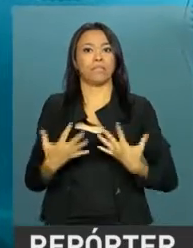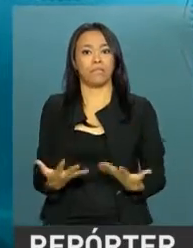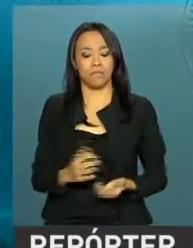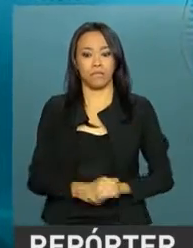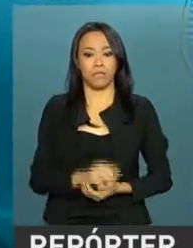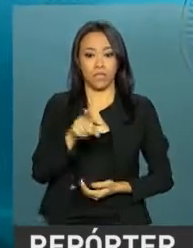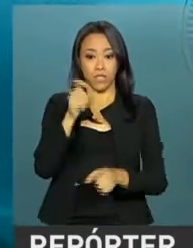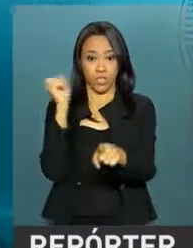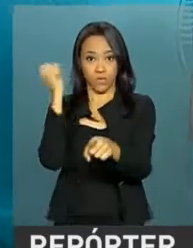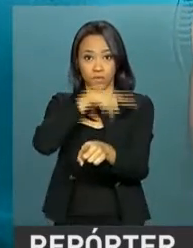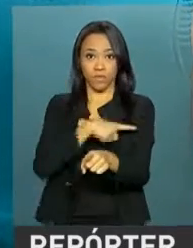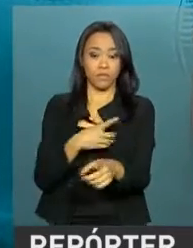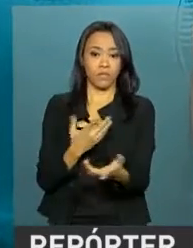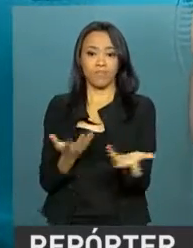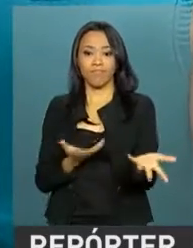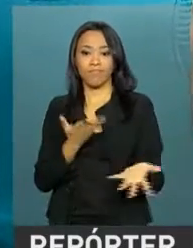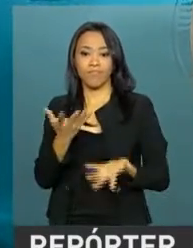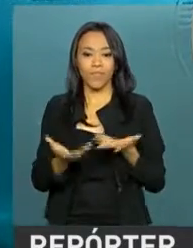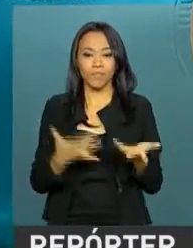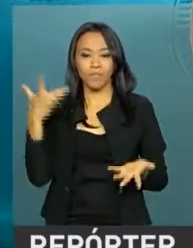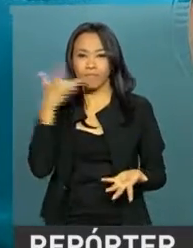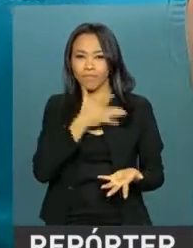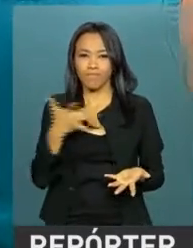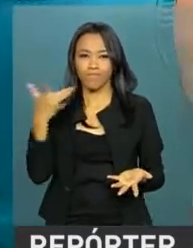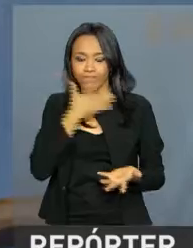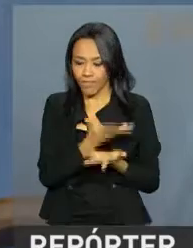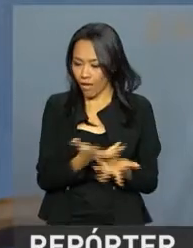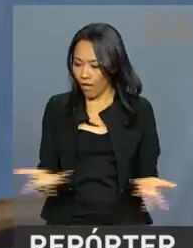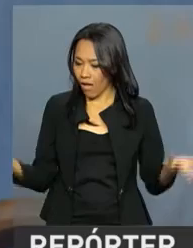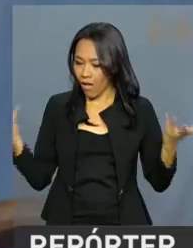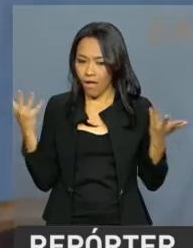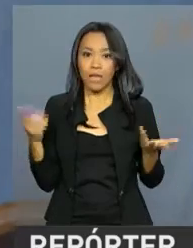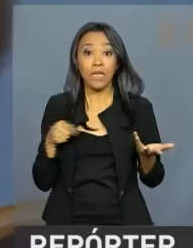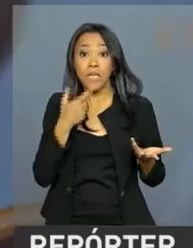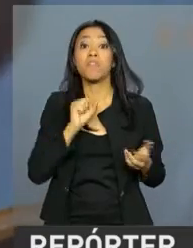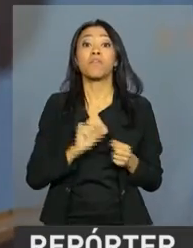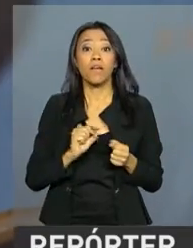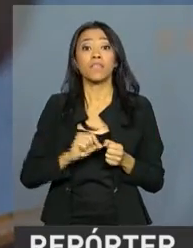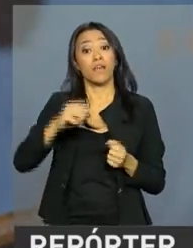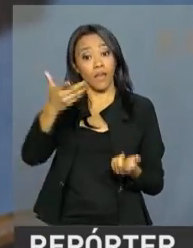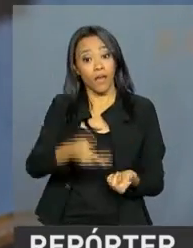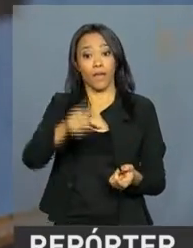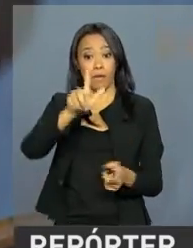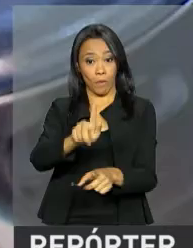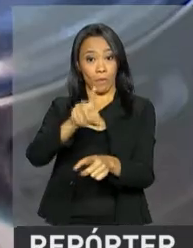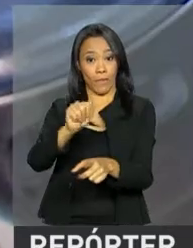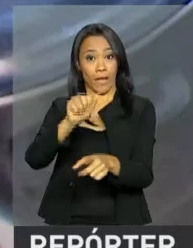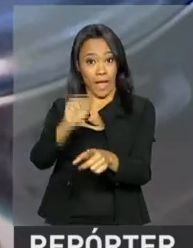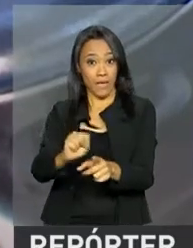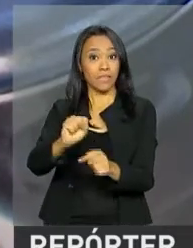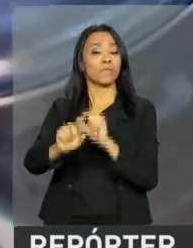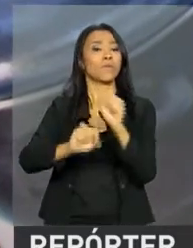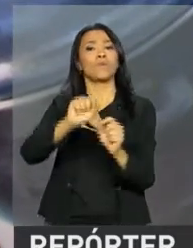difícil encontrar quem não se entregue aos prazeres da mesa e é o gás liquefeito de petróleo glp que